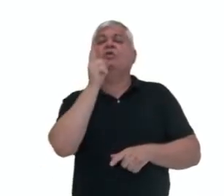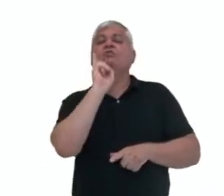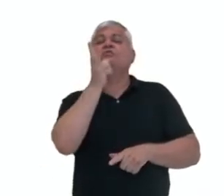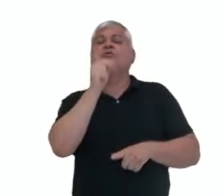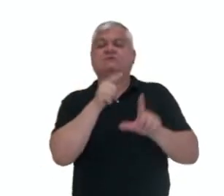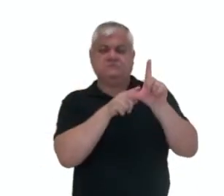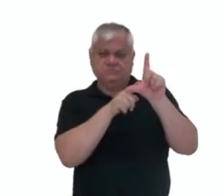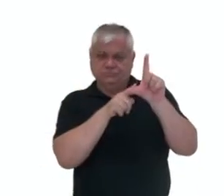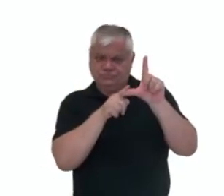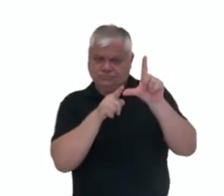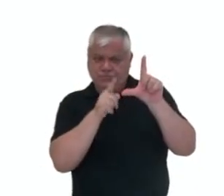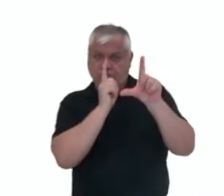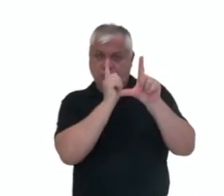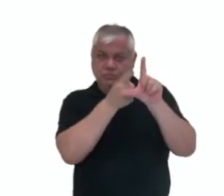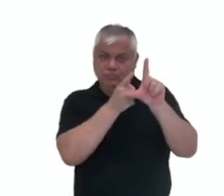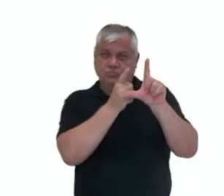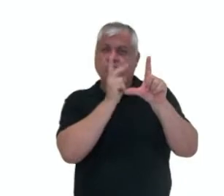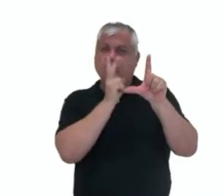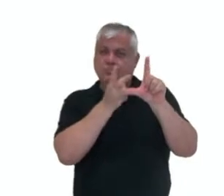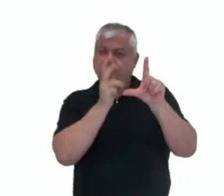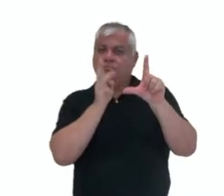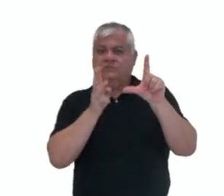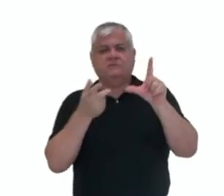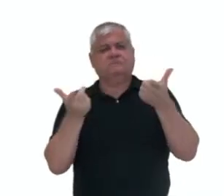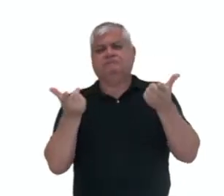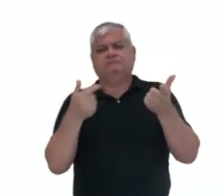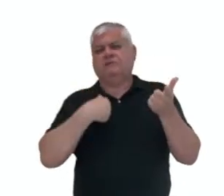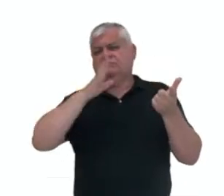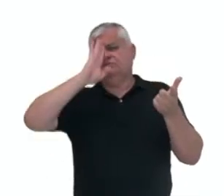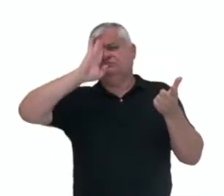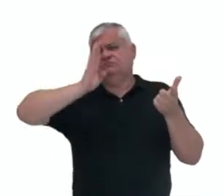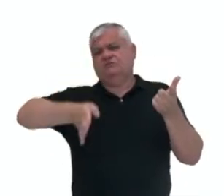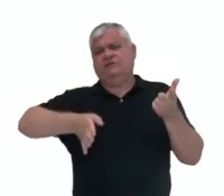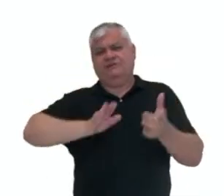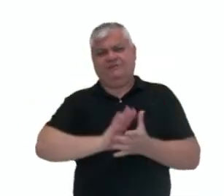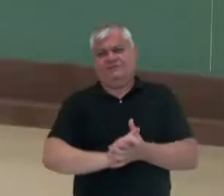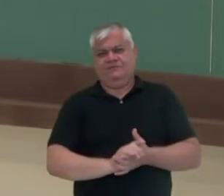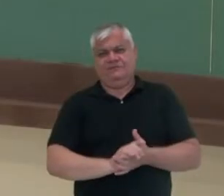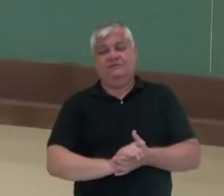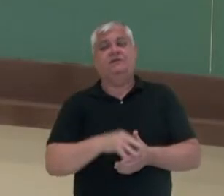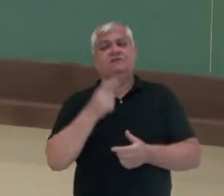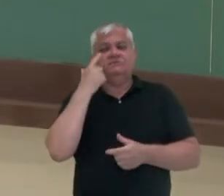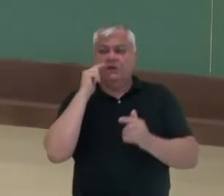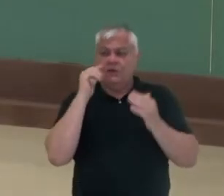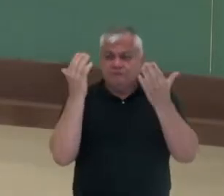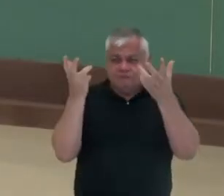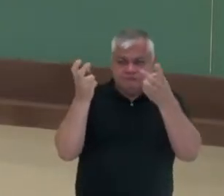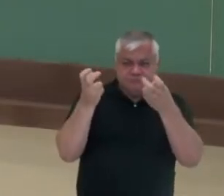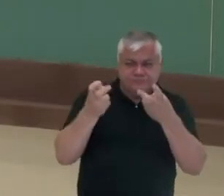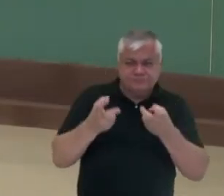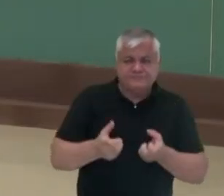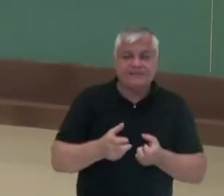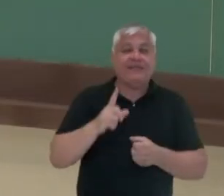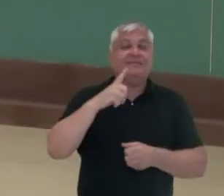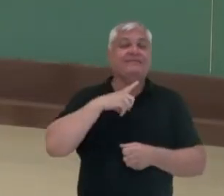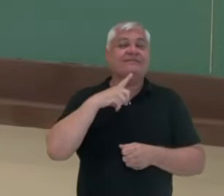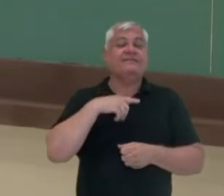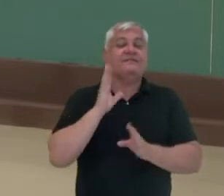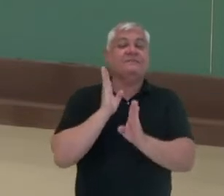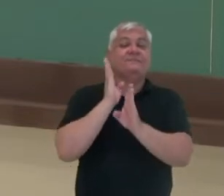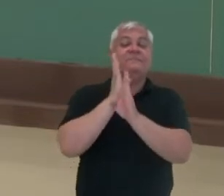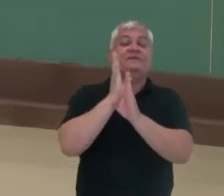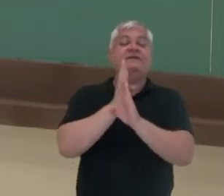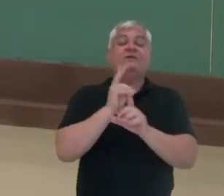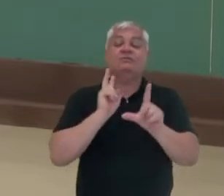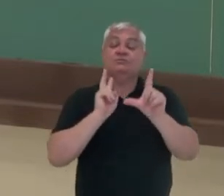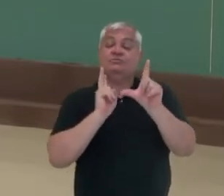de café? Pessoal, aqui eu não preciso nem fazer conta, né? Basta que eu analise o gráfico. Se eu preciso saber o preço